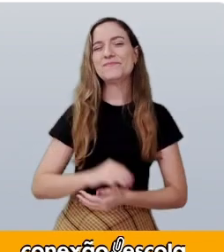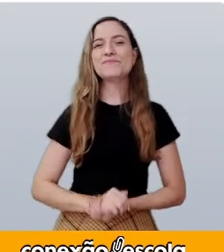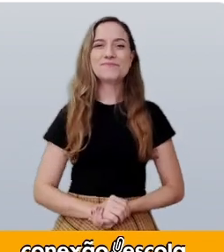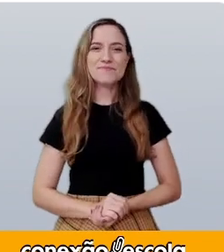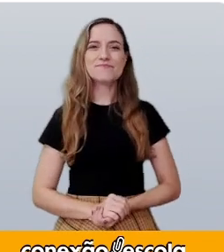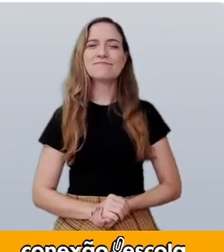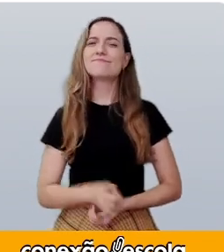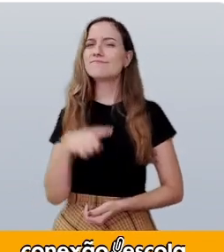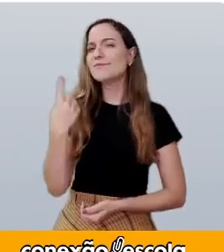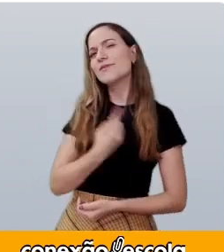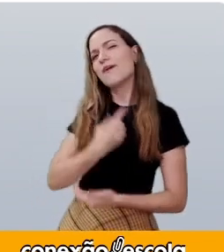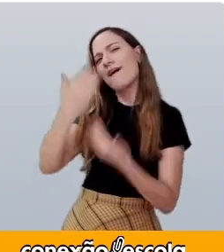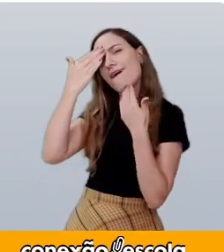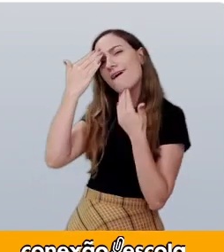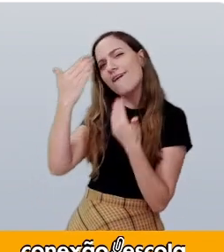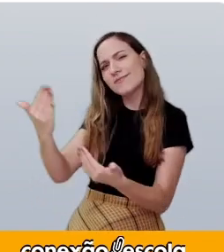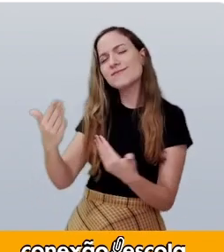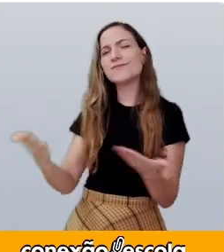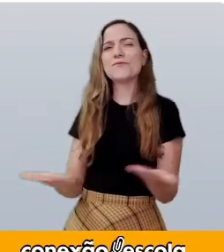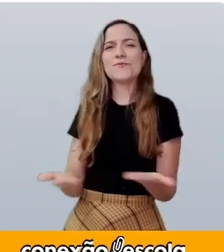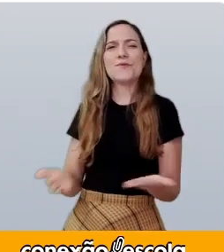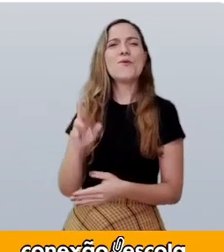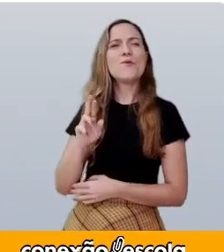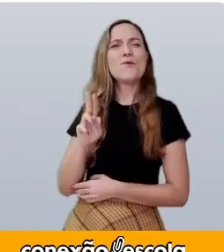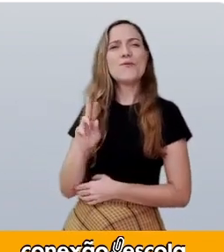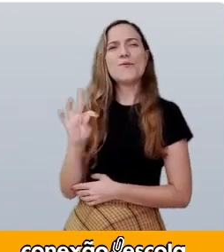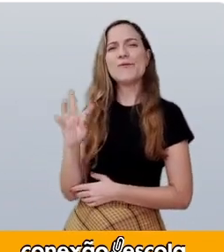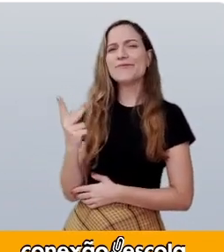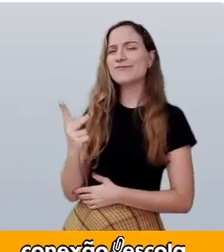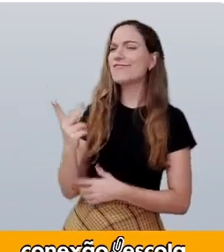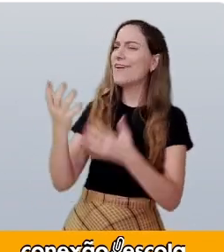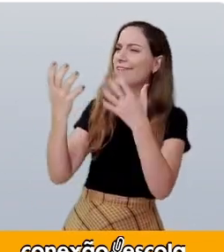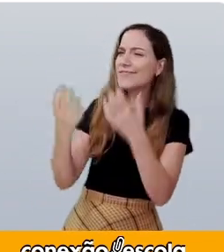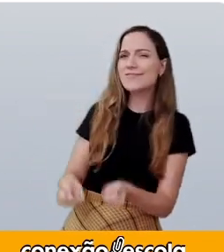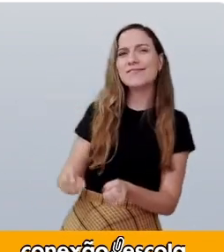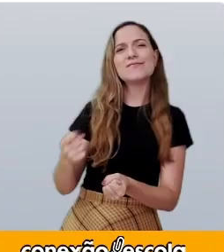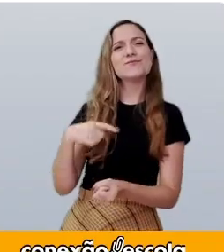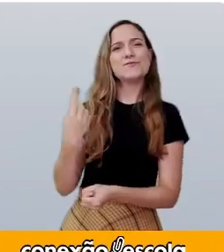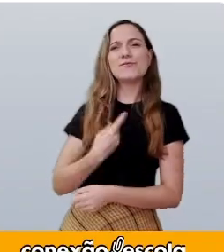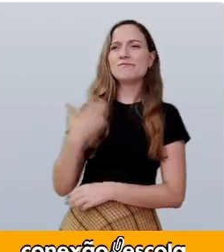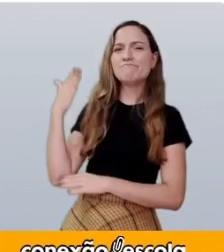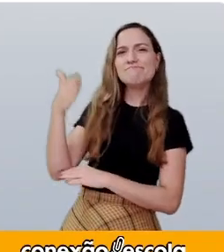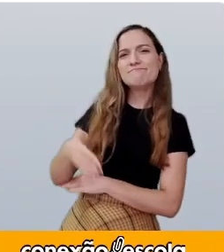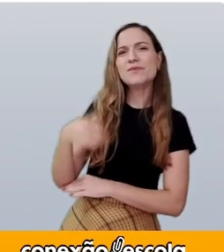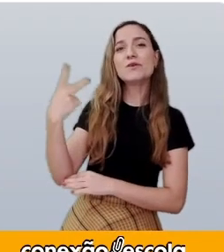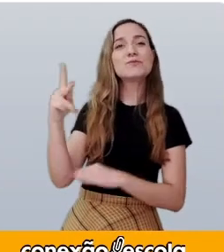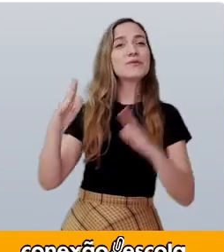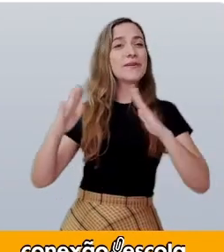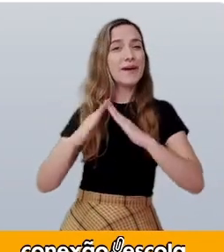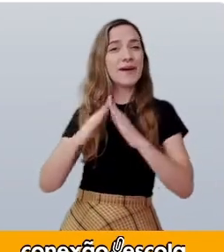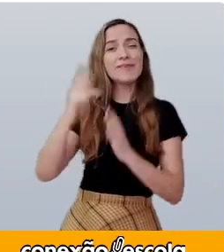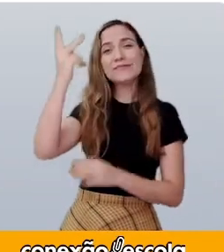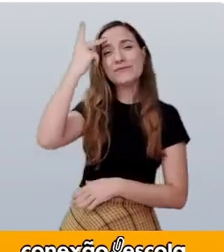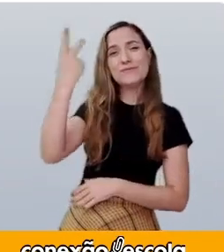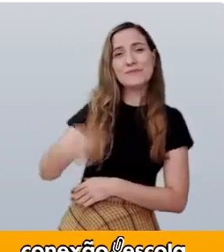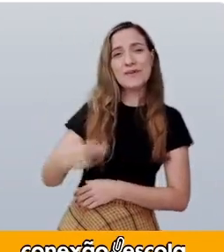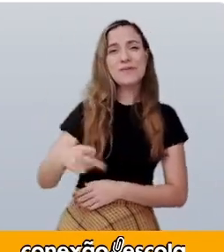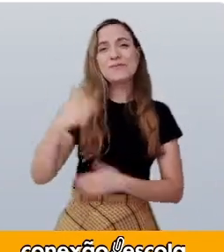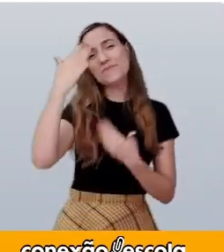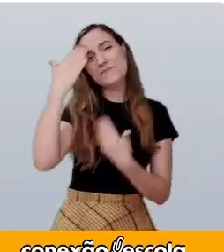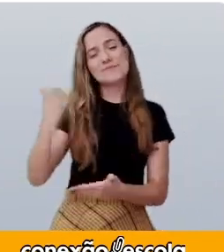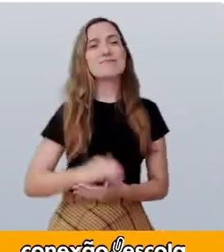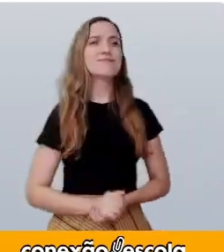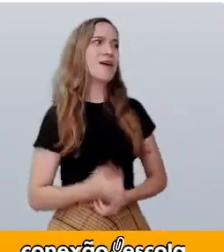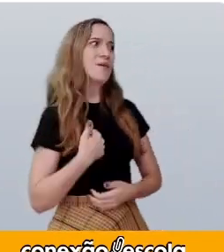E a gente agradece a você, Ruth, por estar recebendo a gente na sua casa em São Paulo. Muito obrigada. É uma